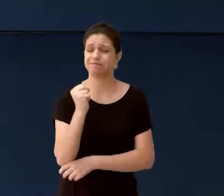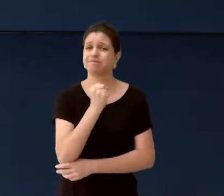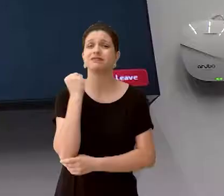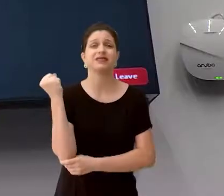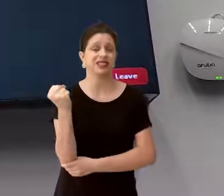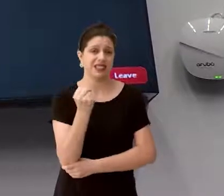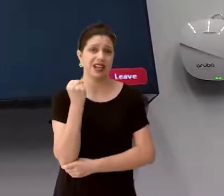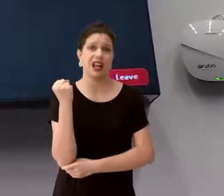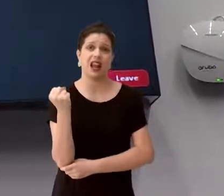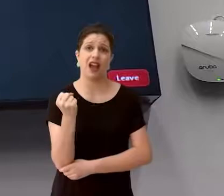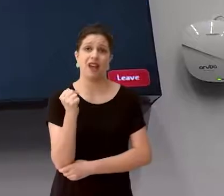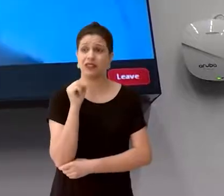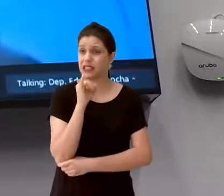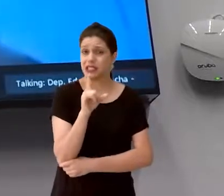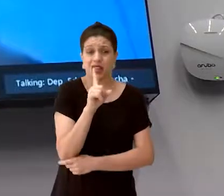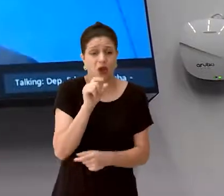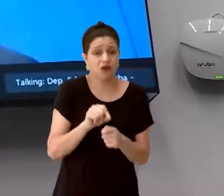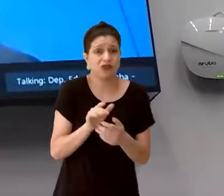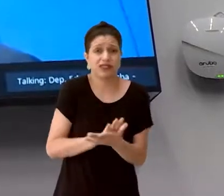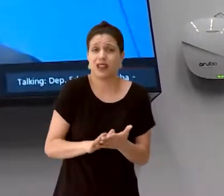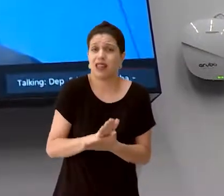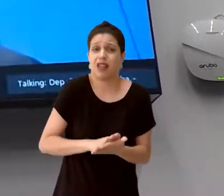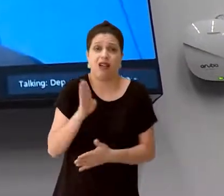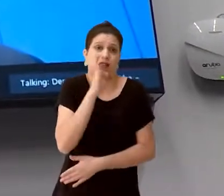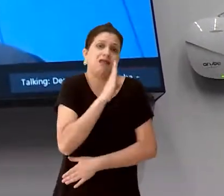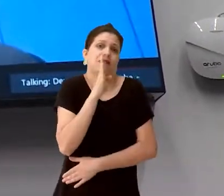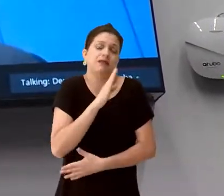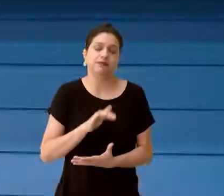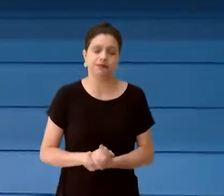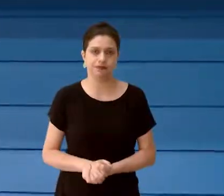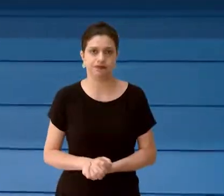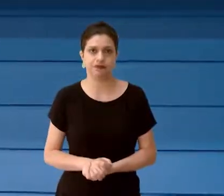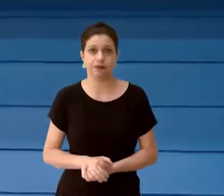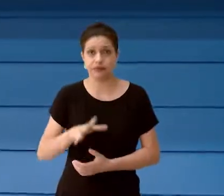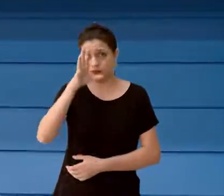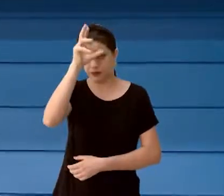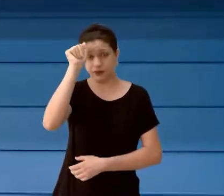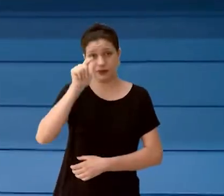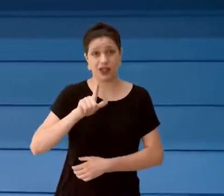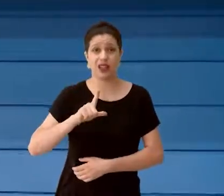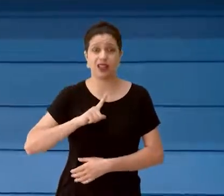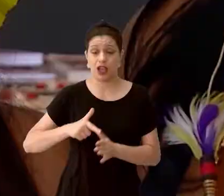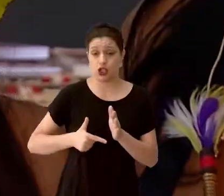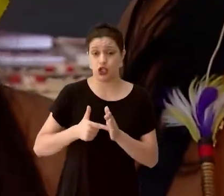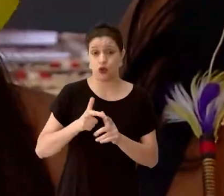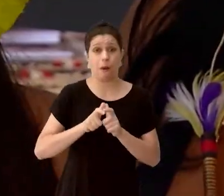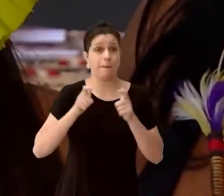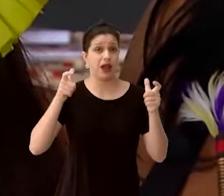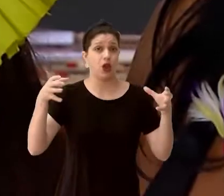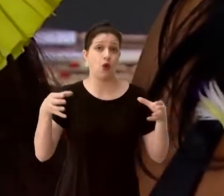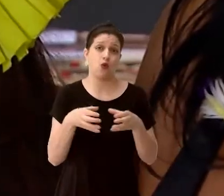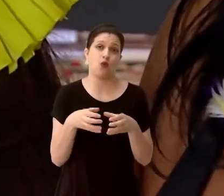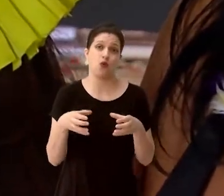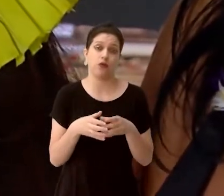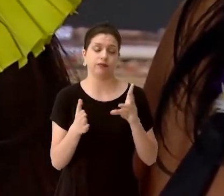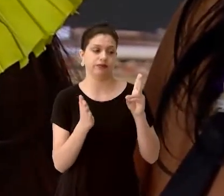Eles temem consequências muito graves se medidas não forem tomadas com urgência. Mato Grosso do Sul possui a segunda